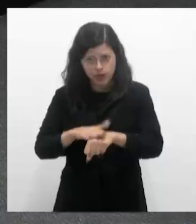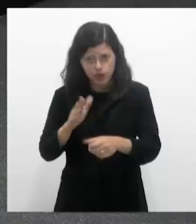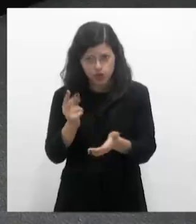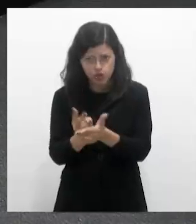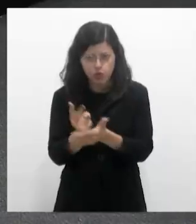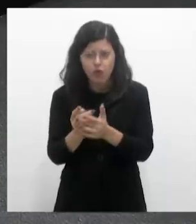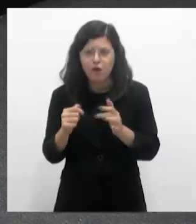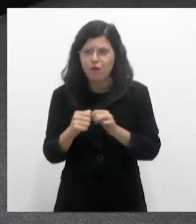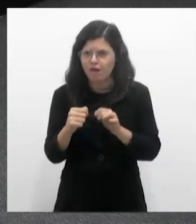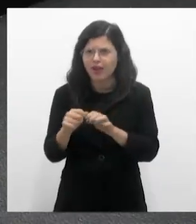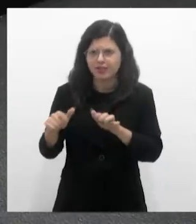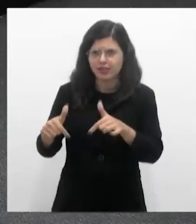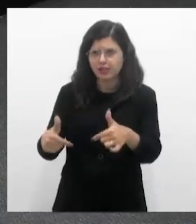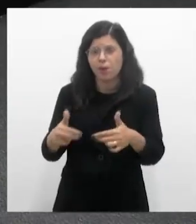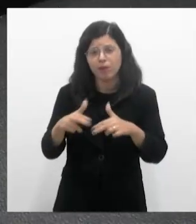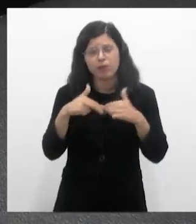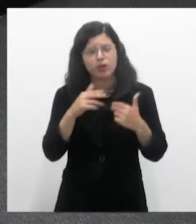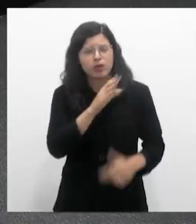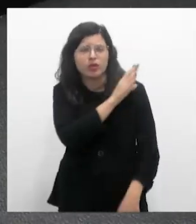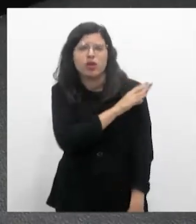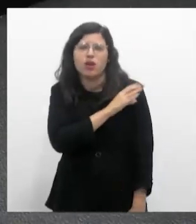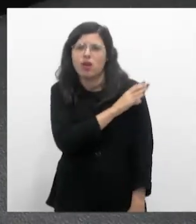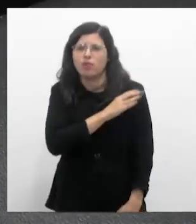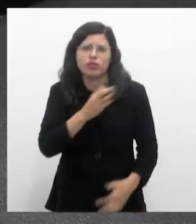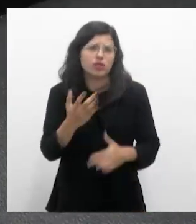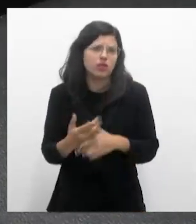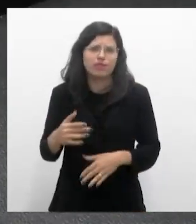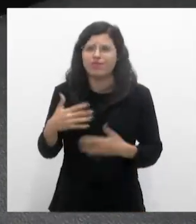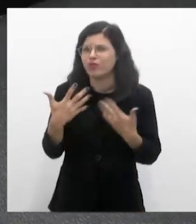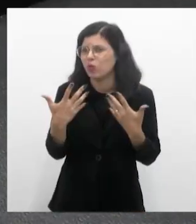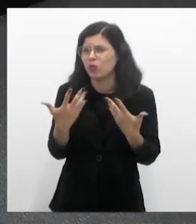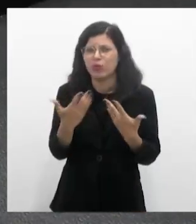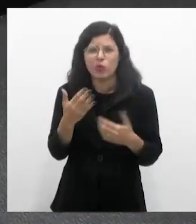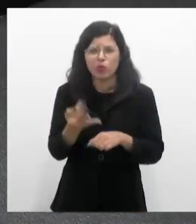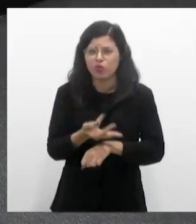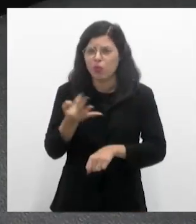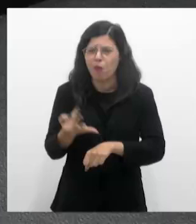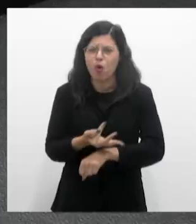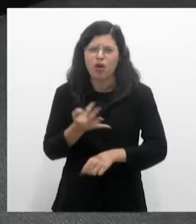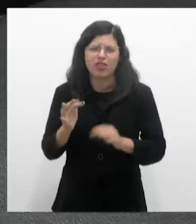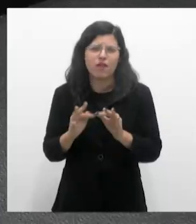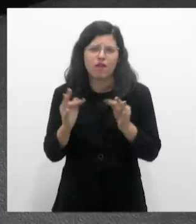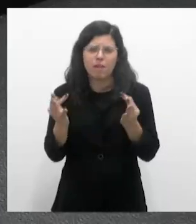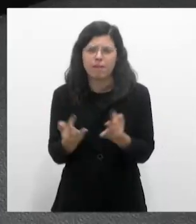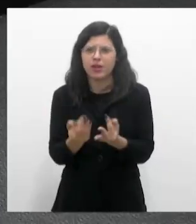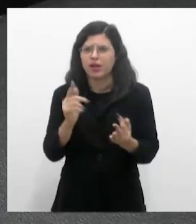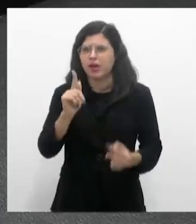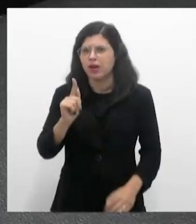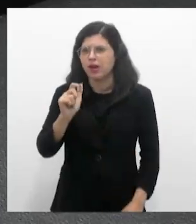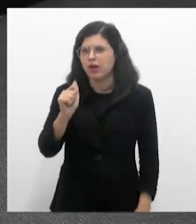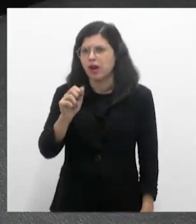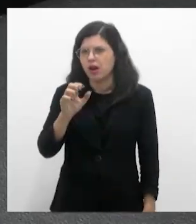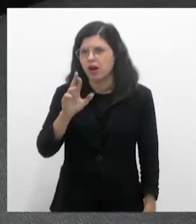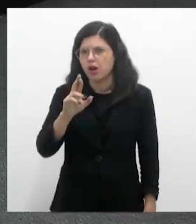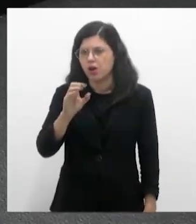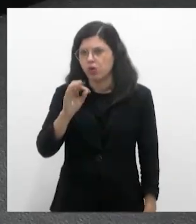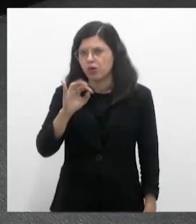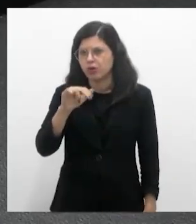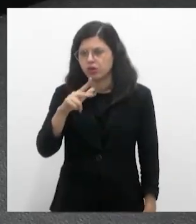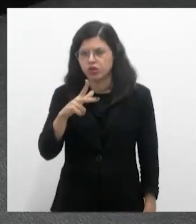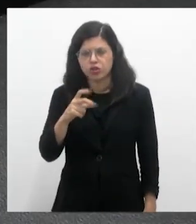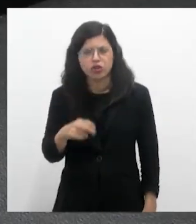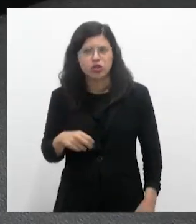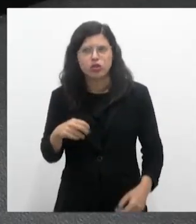já não suporta mais a família Garotinho. E eu tenho certeza que no próximo pleito